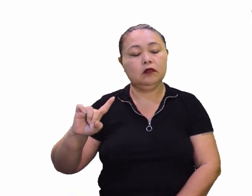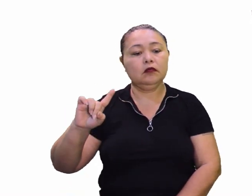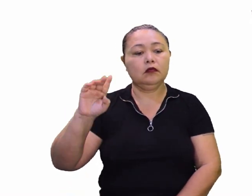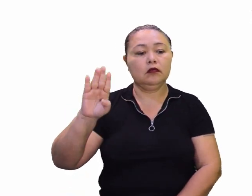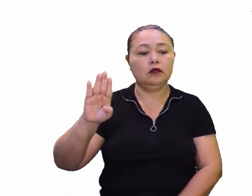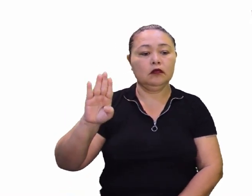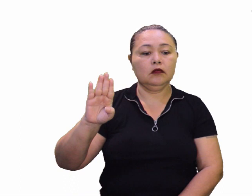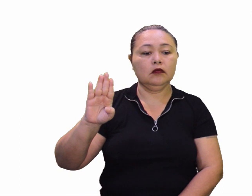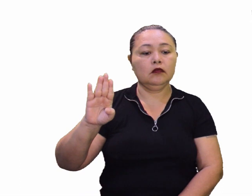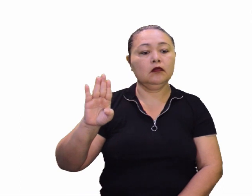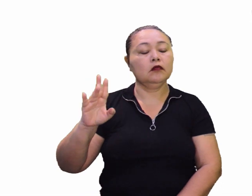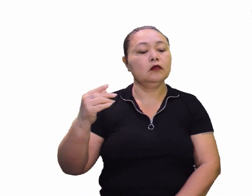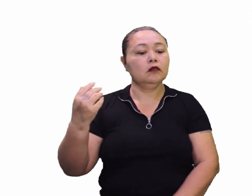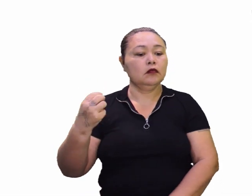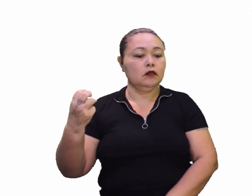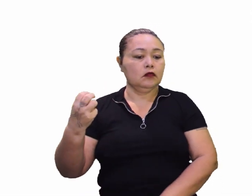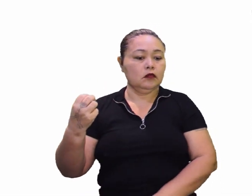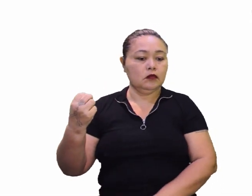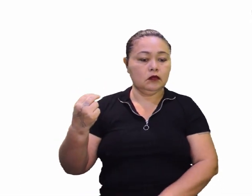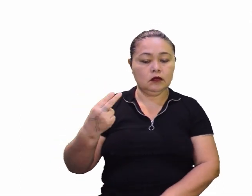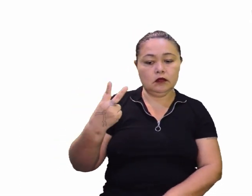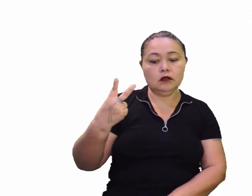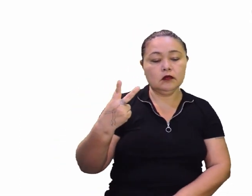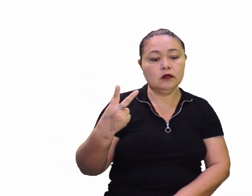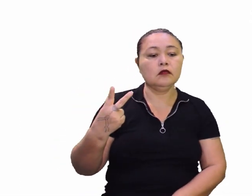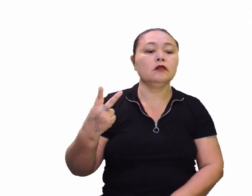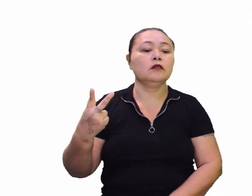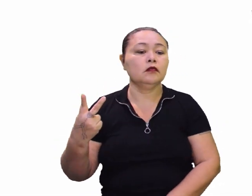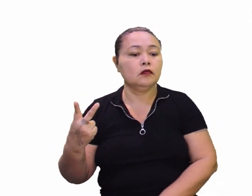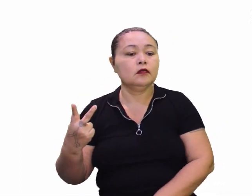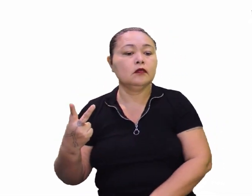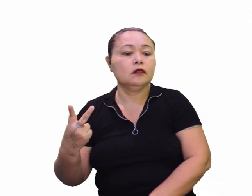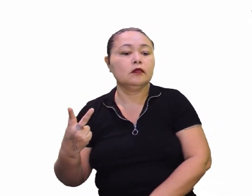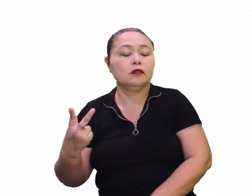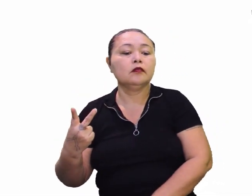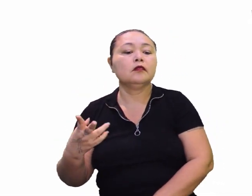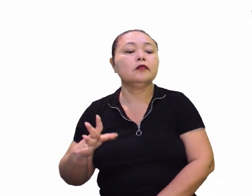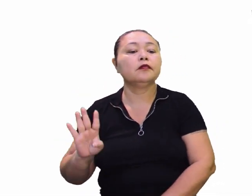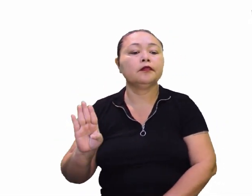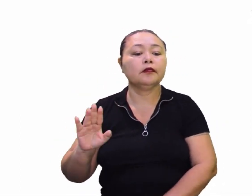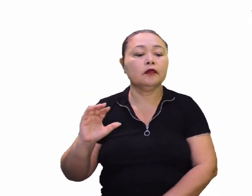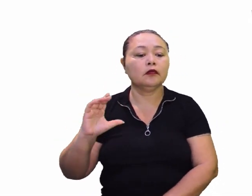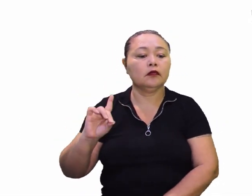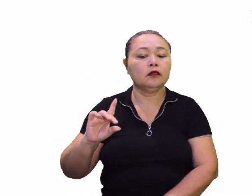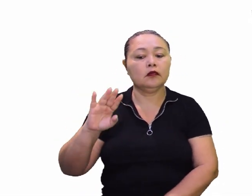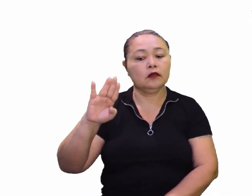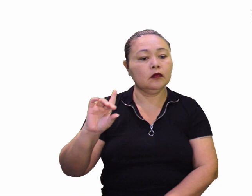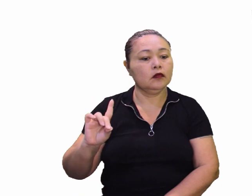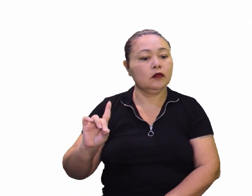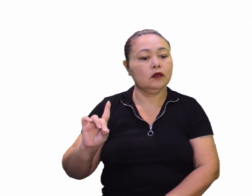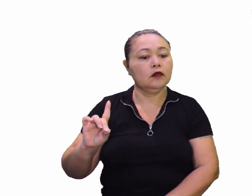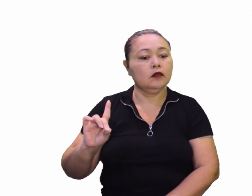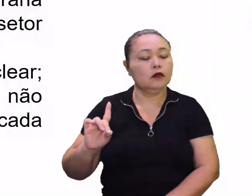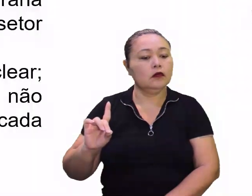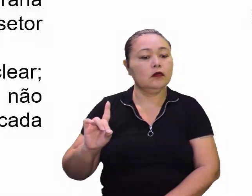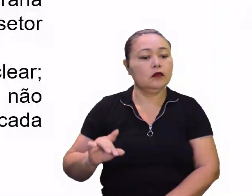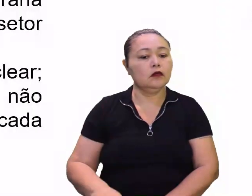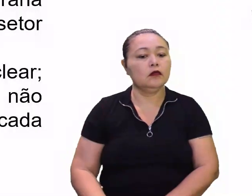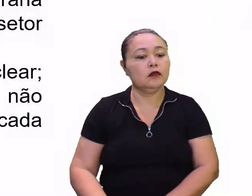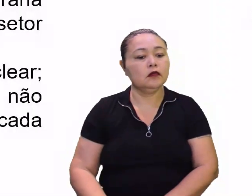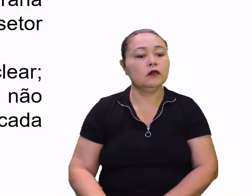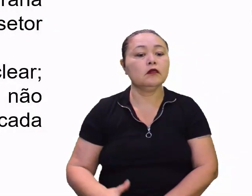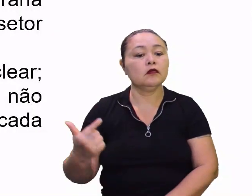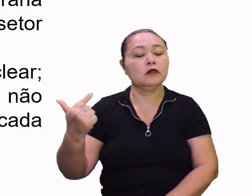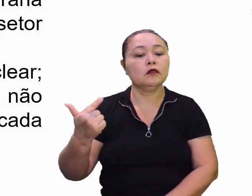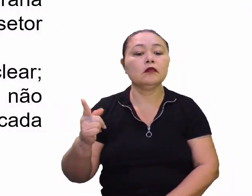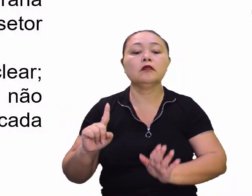a 2. Vamos analisar 2. A 2, que é a D e a B. B que tu fala, né? É. B e D. B e D. Vamos. O que está falando